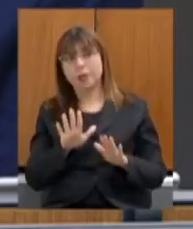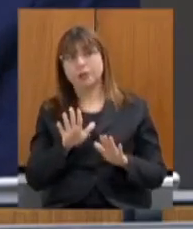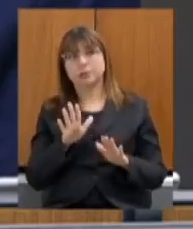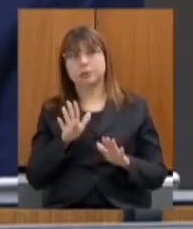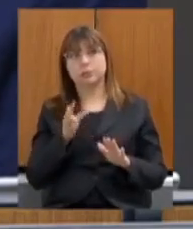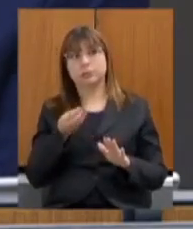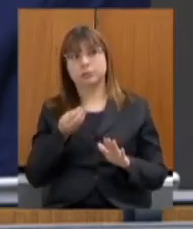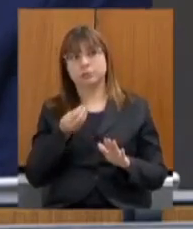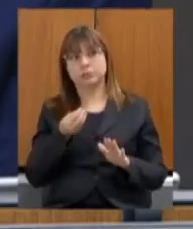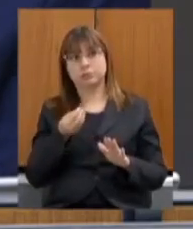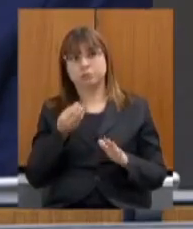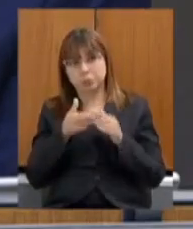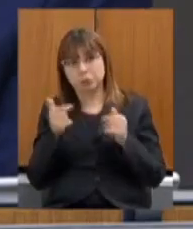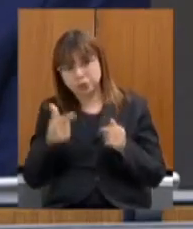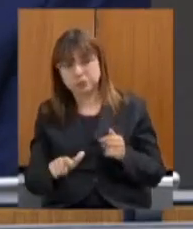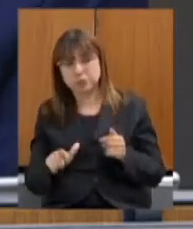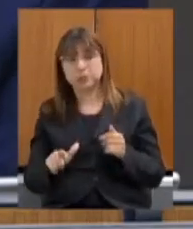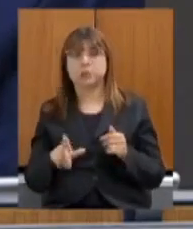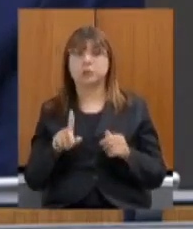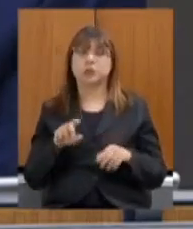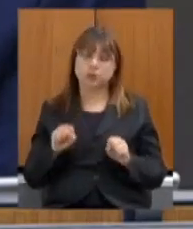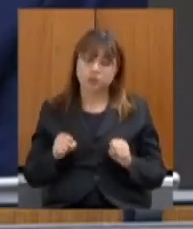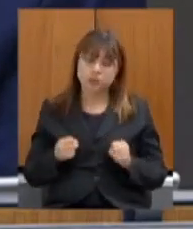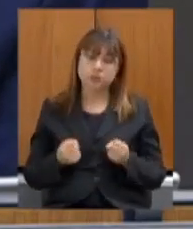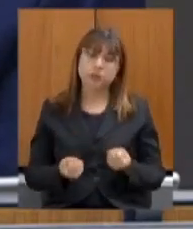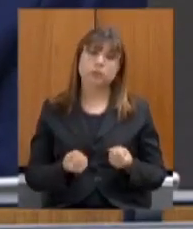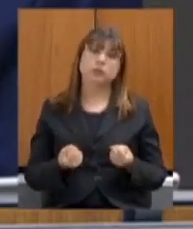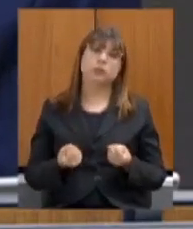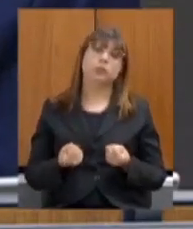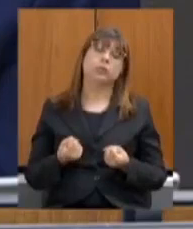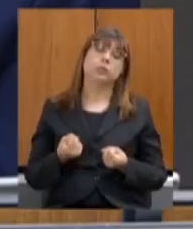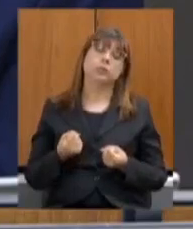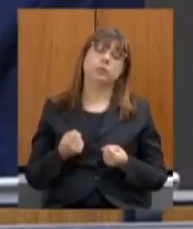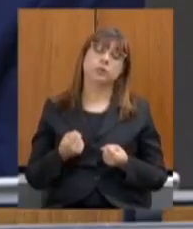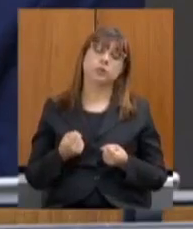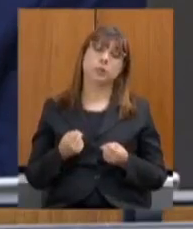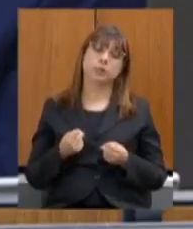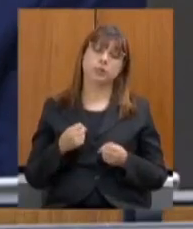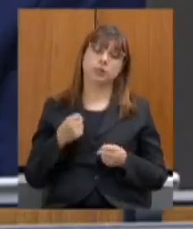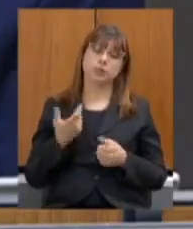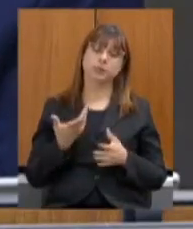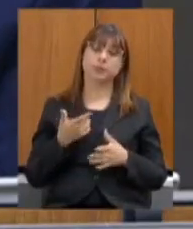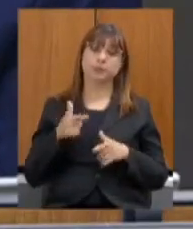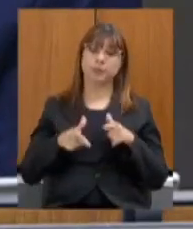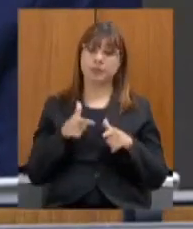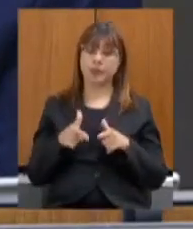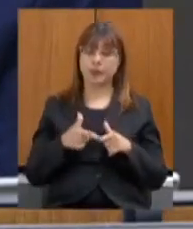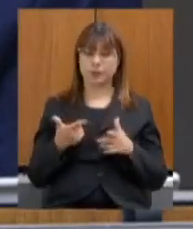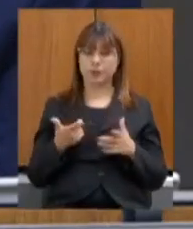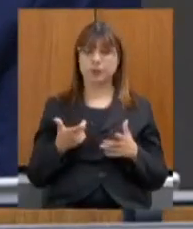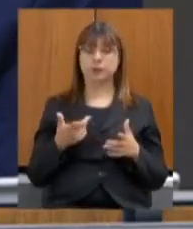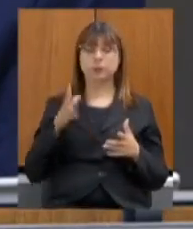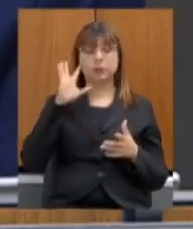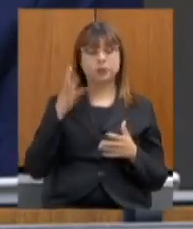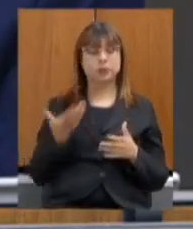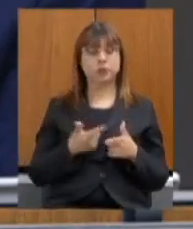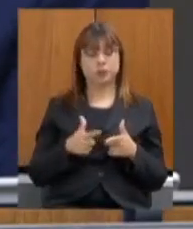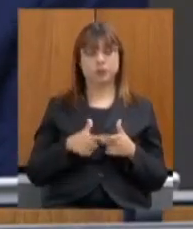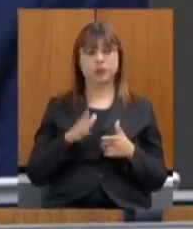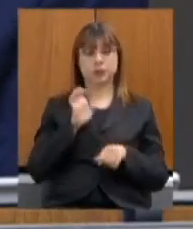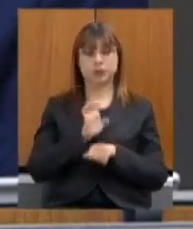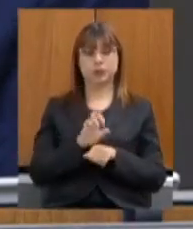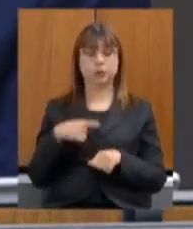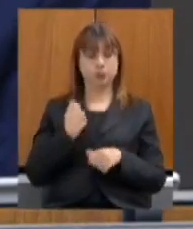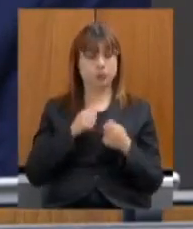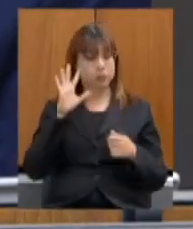mais, é engajamento na discussão das alternativas para o nosso estado. Nós precisamos de alternativas para o nosso estado, nós precisamos de soluções para